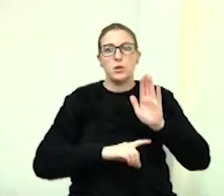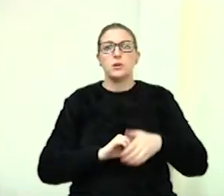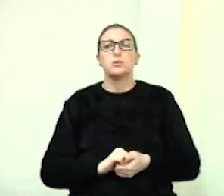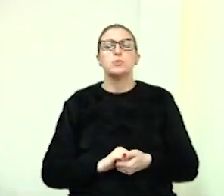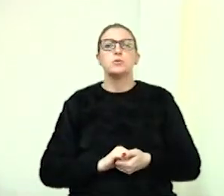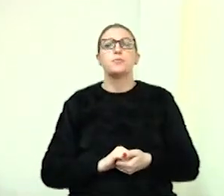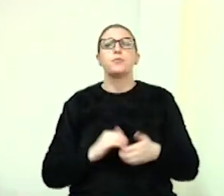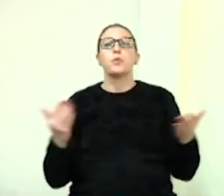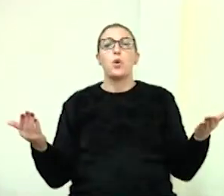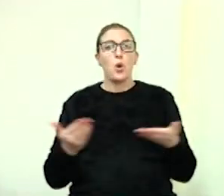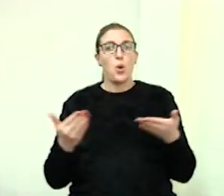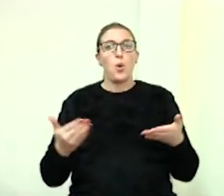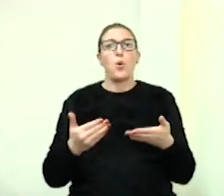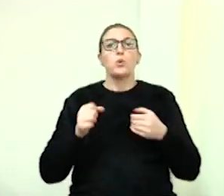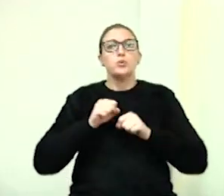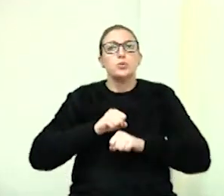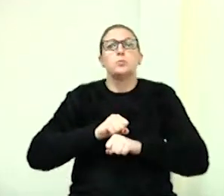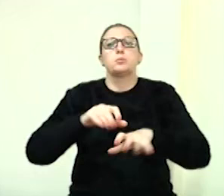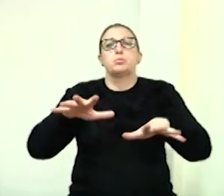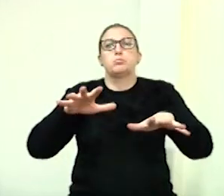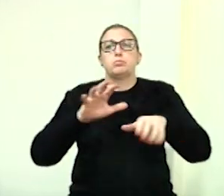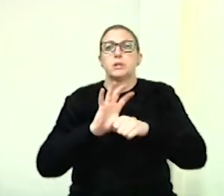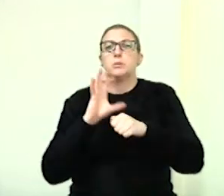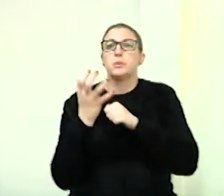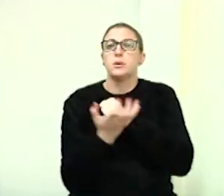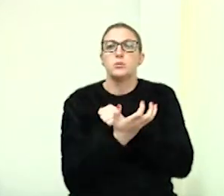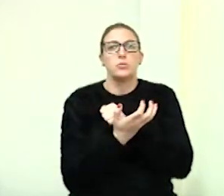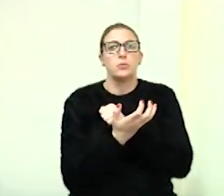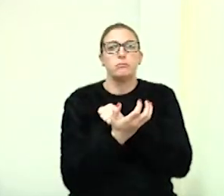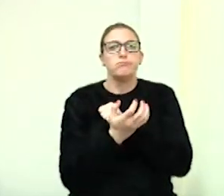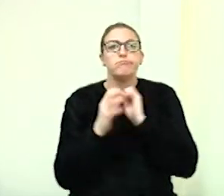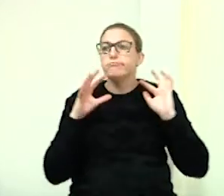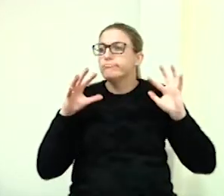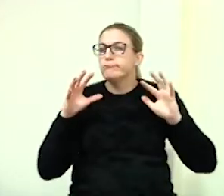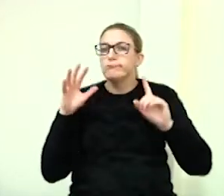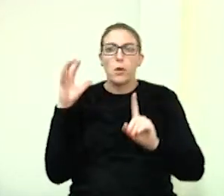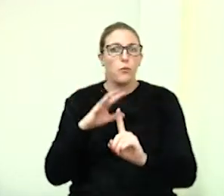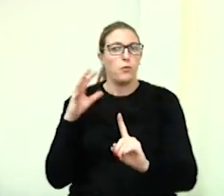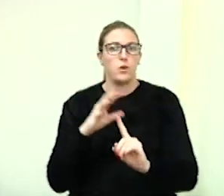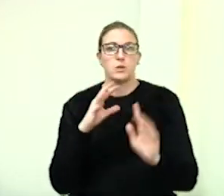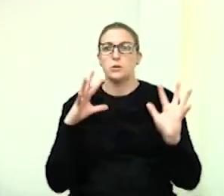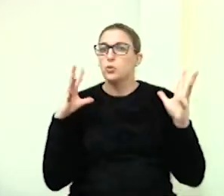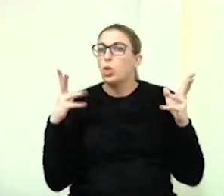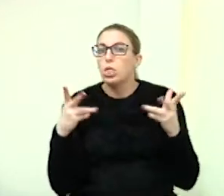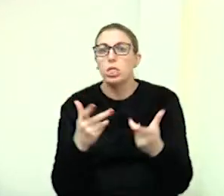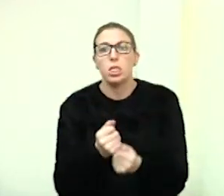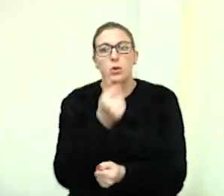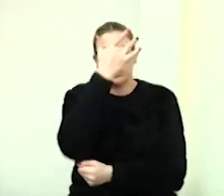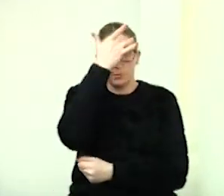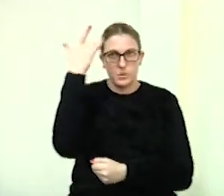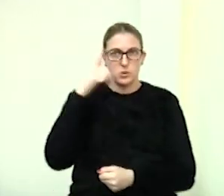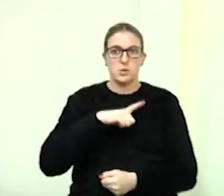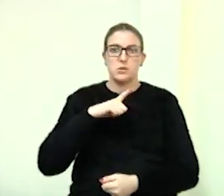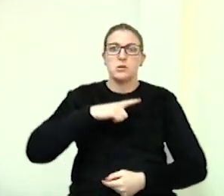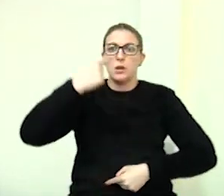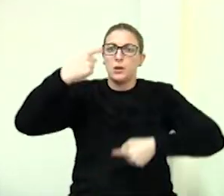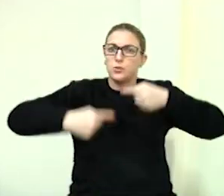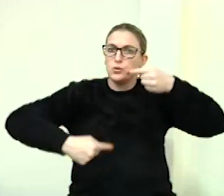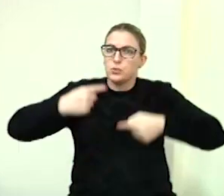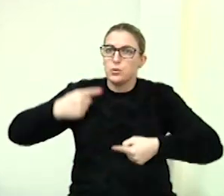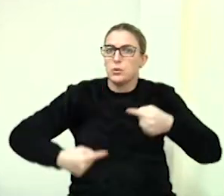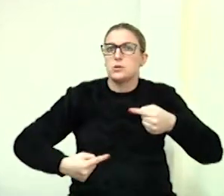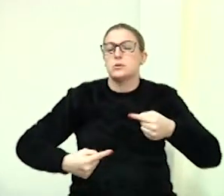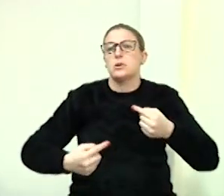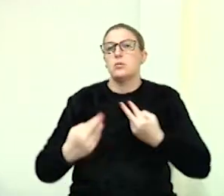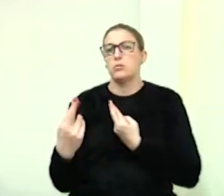pandemia atinge gente que, até certo ponto, era inatingível, digamos assim. E a gente vê polêmicas em relação a quem pediu os 600